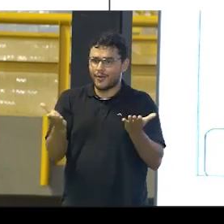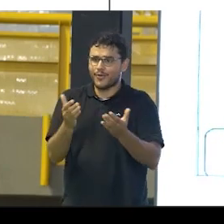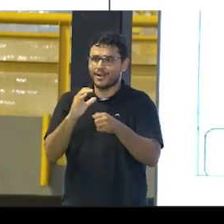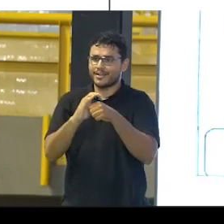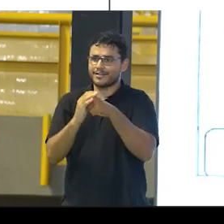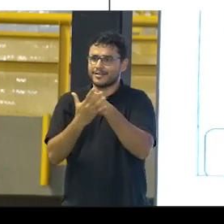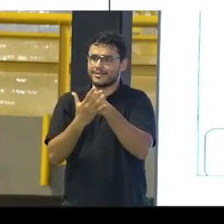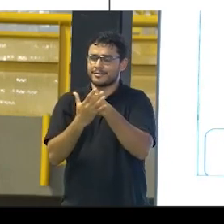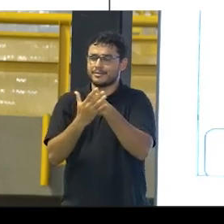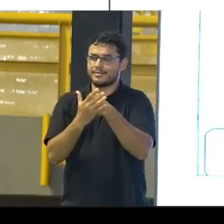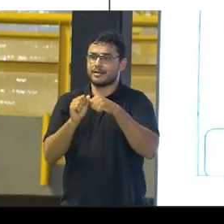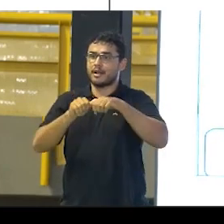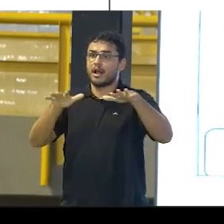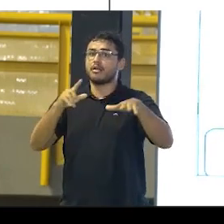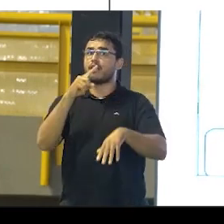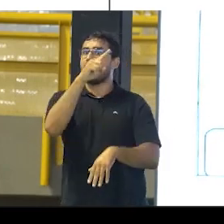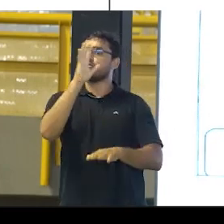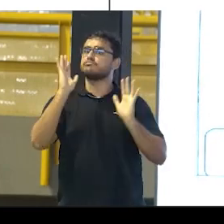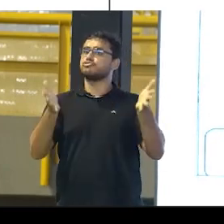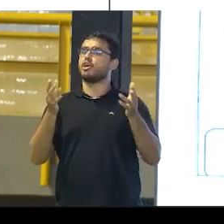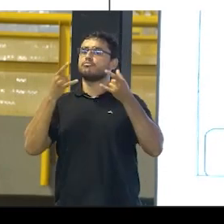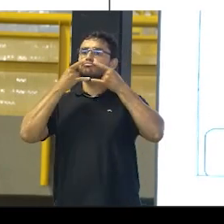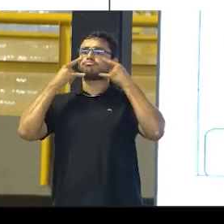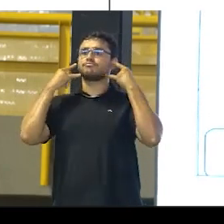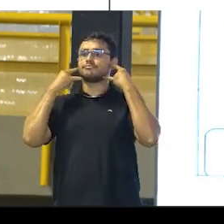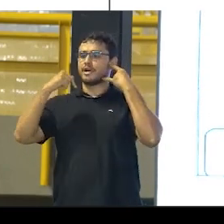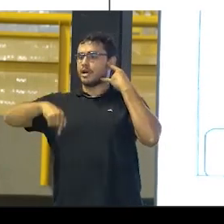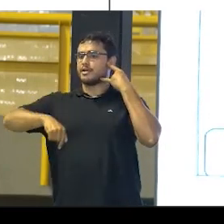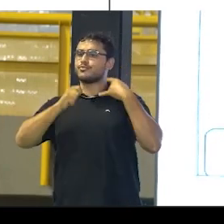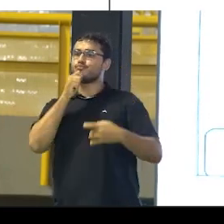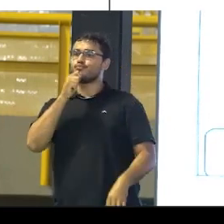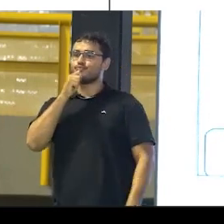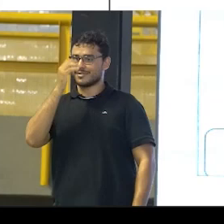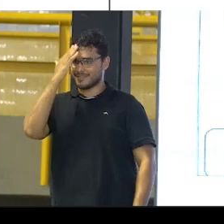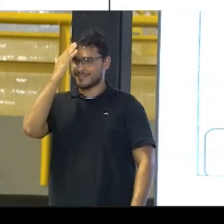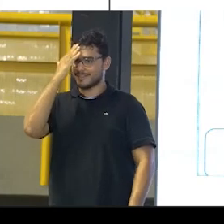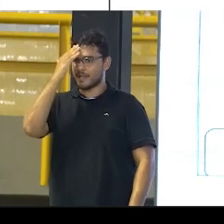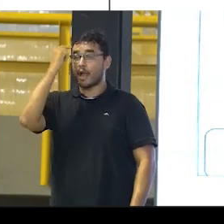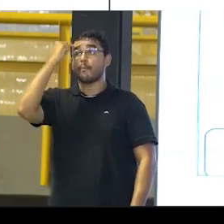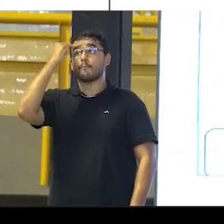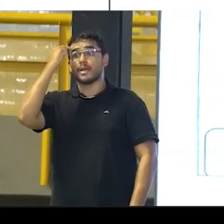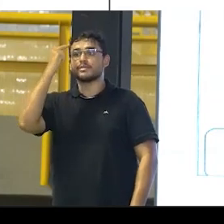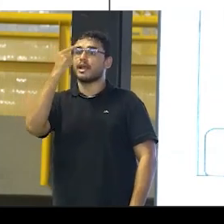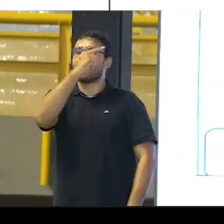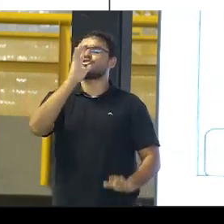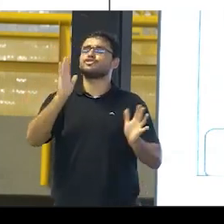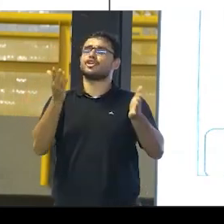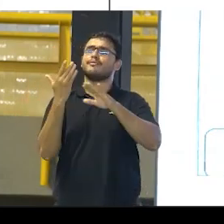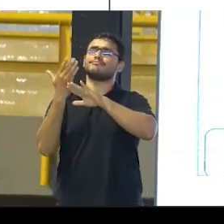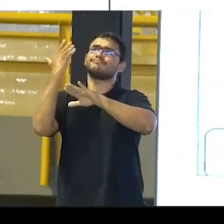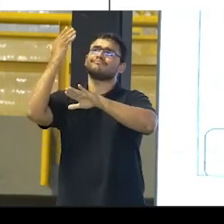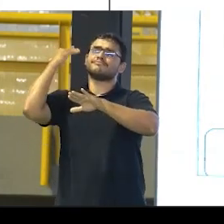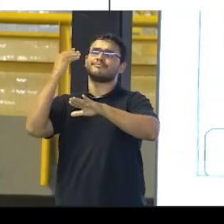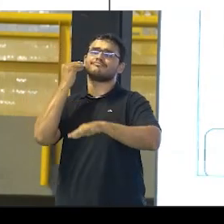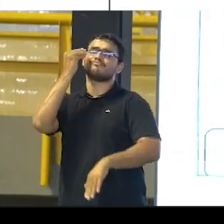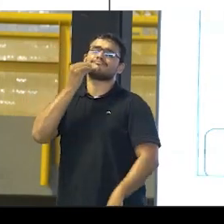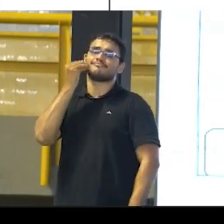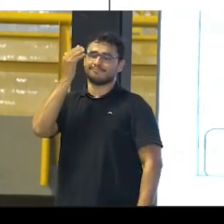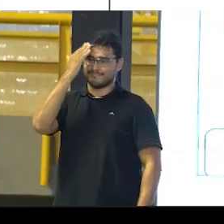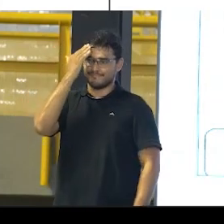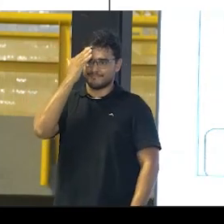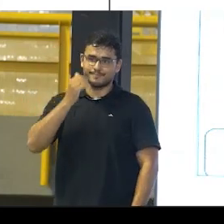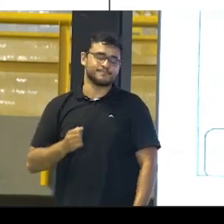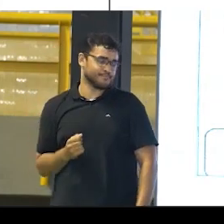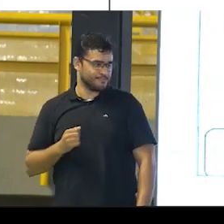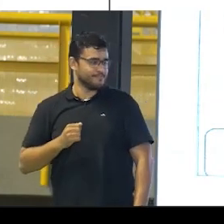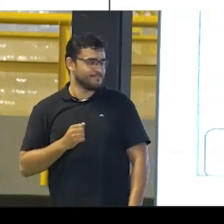nessa matriz energética, tá? A energia hidro, ela representa muito pouco. No Brasil,